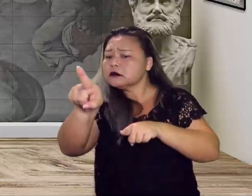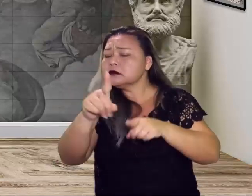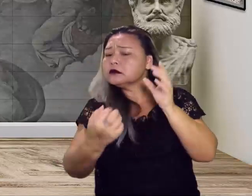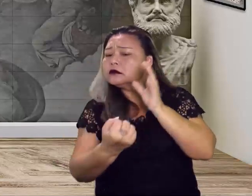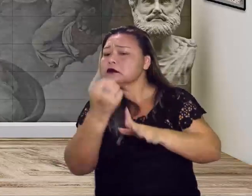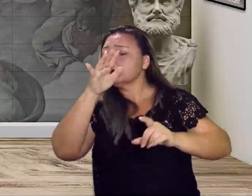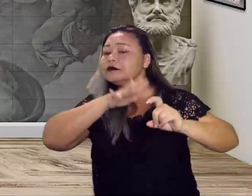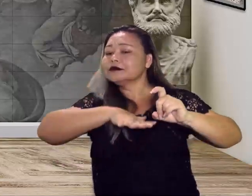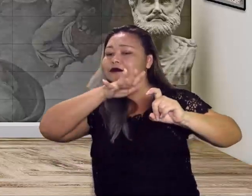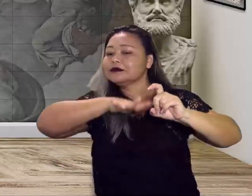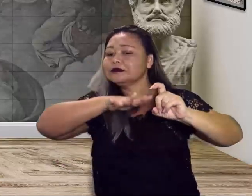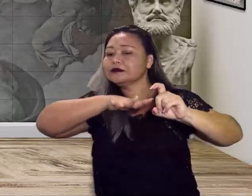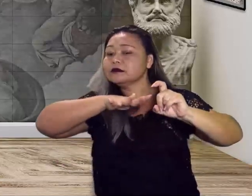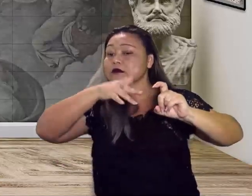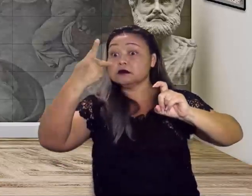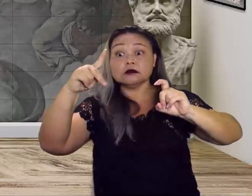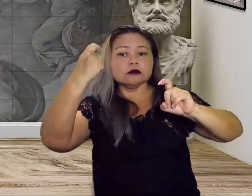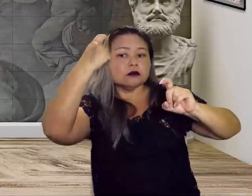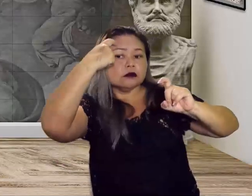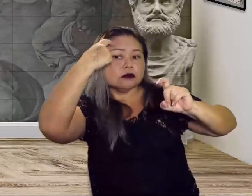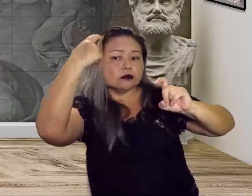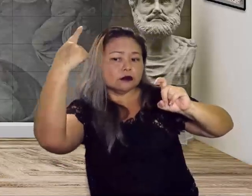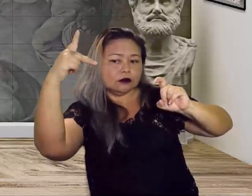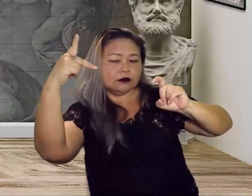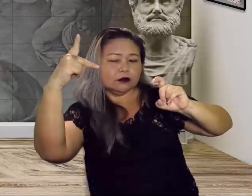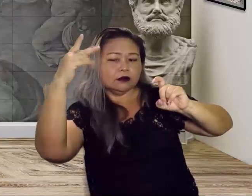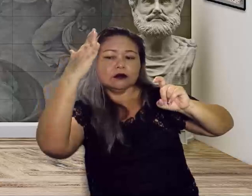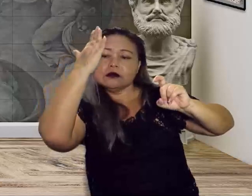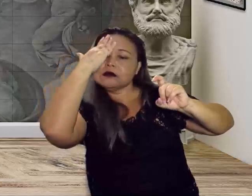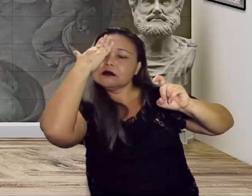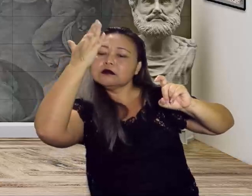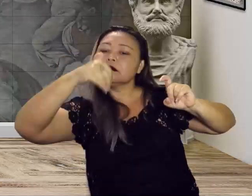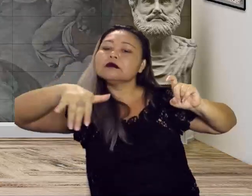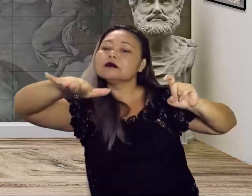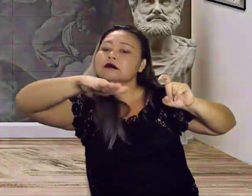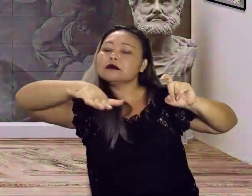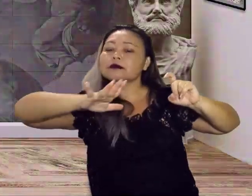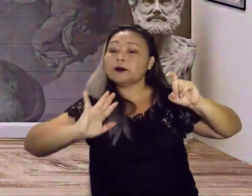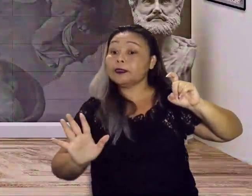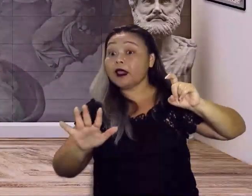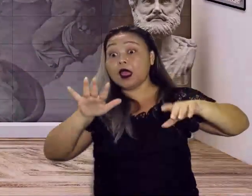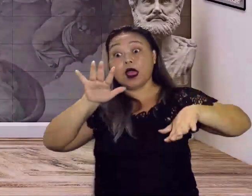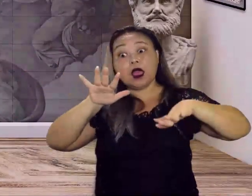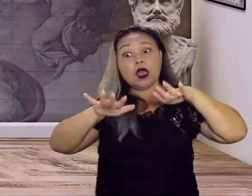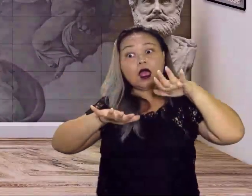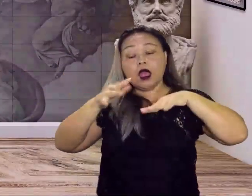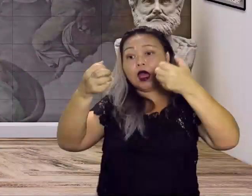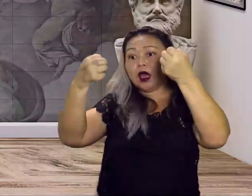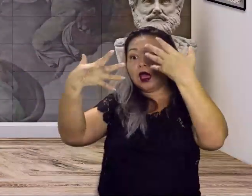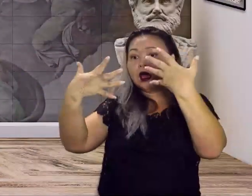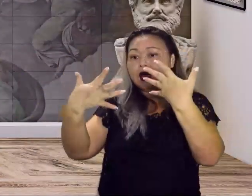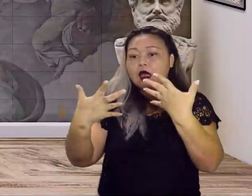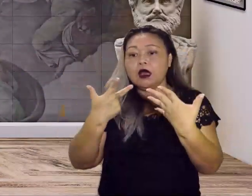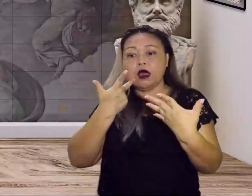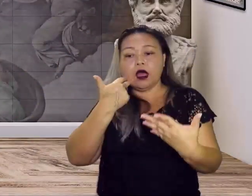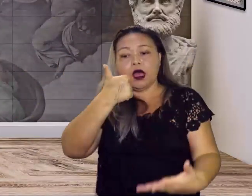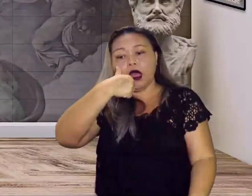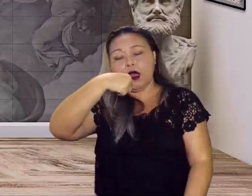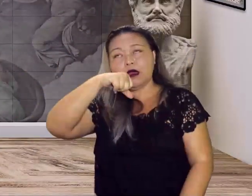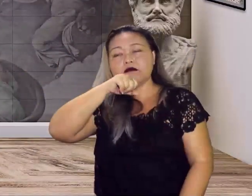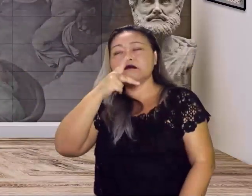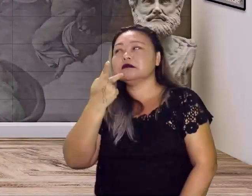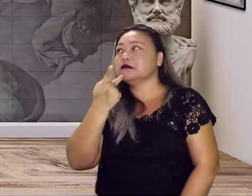mitologia conforme as suas ideias, a sua sabedoria. Às vezes, quer dar uma explicação para os pais, a gente fala